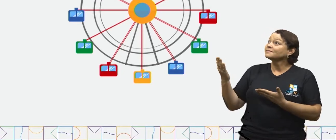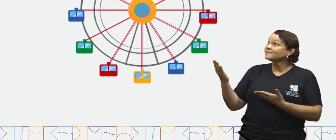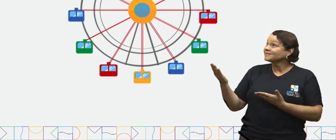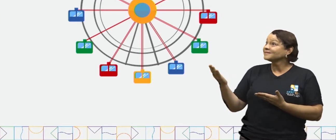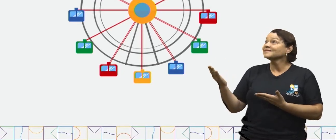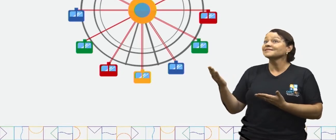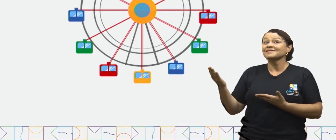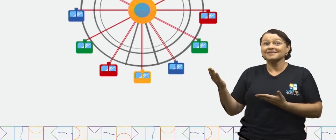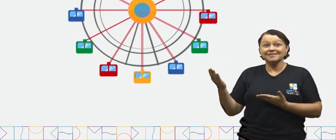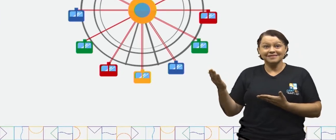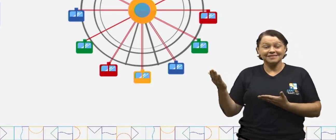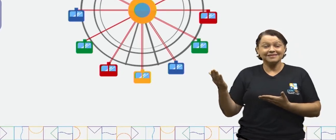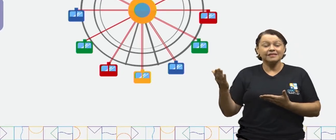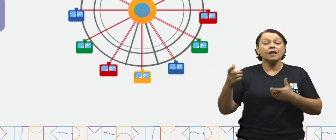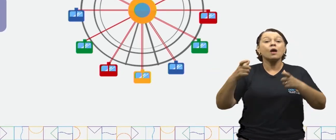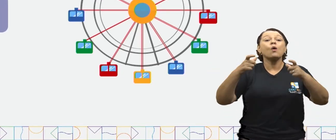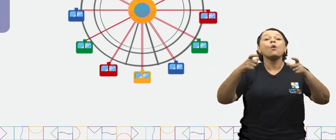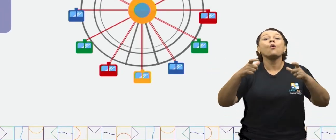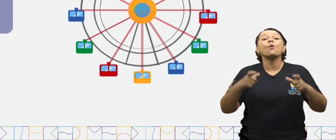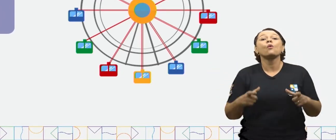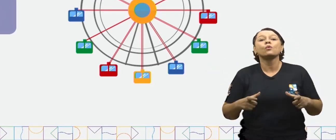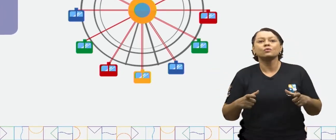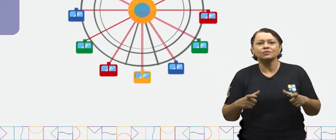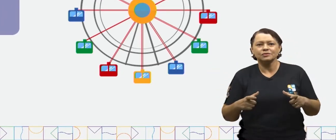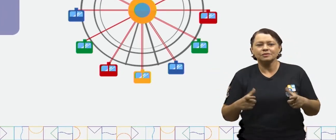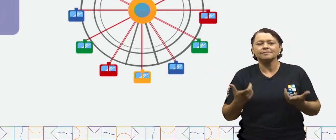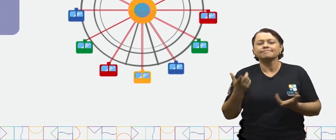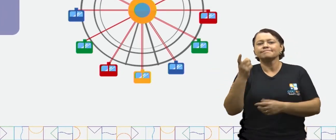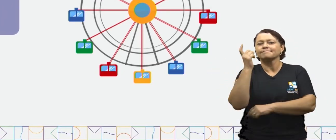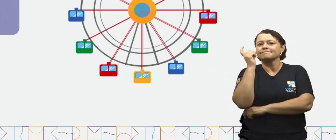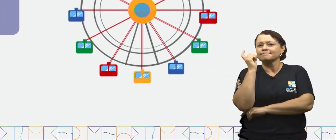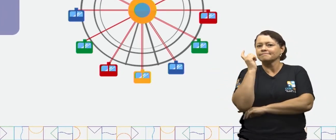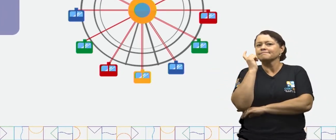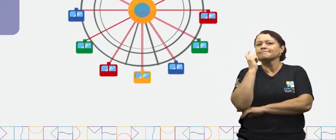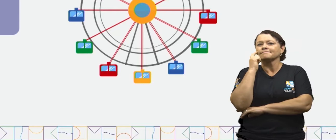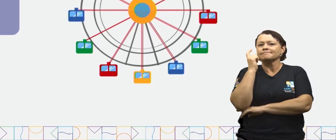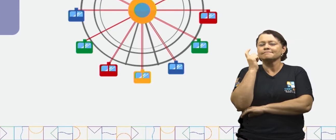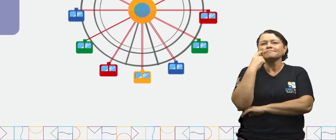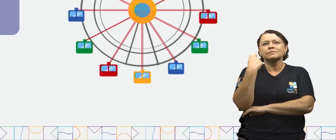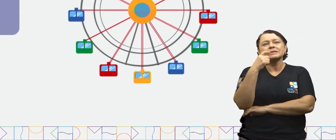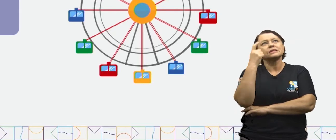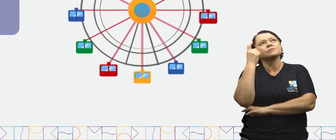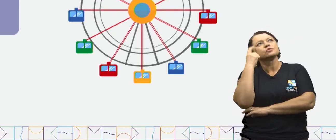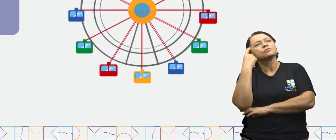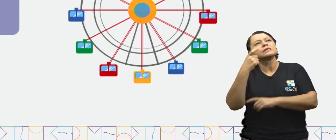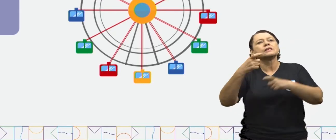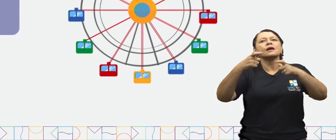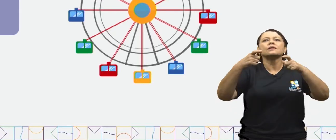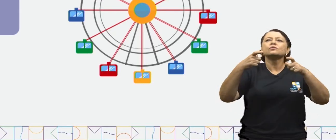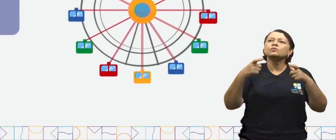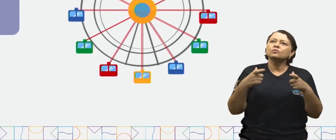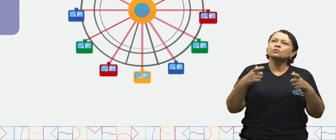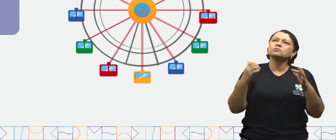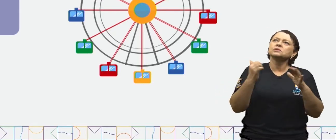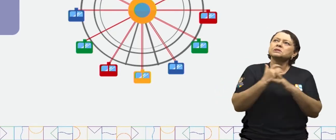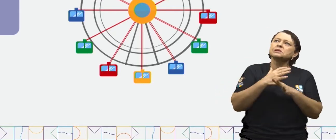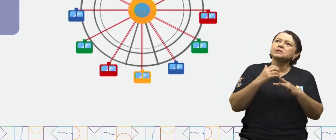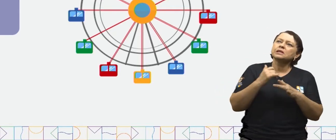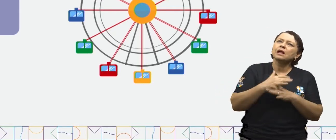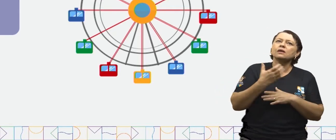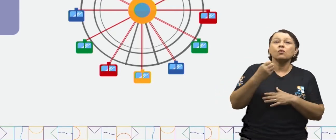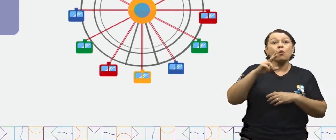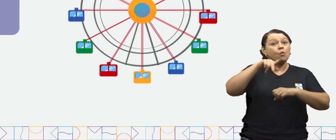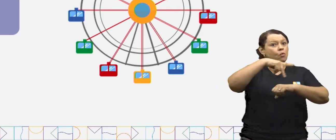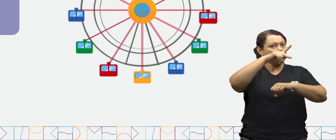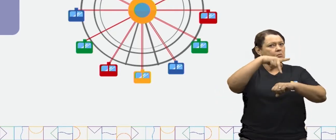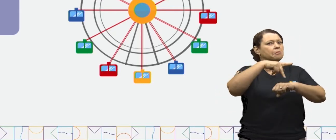A pergunta da vez é: onde? Temos que pensar em uma cidade ou até